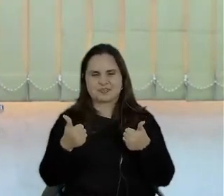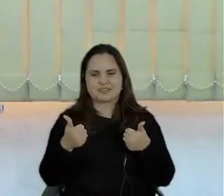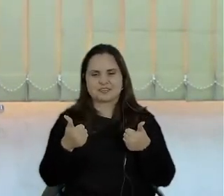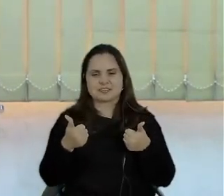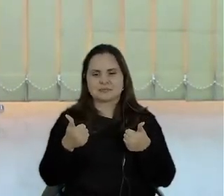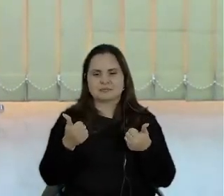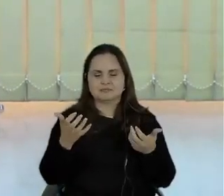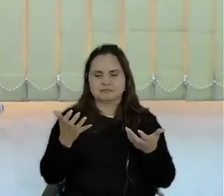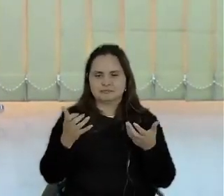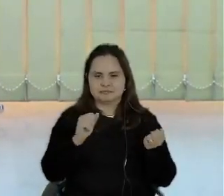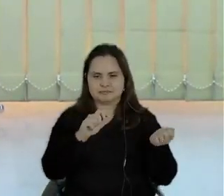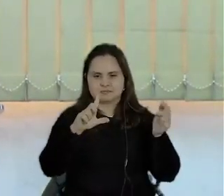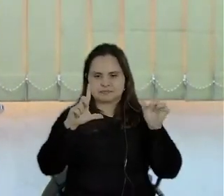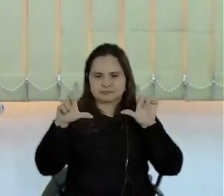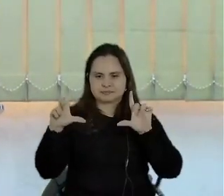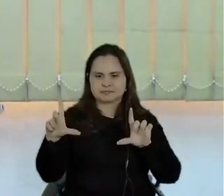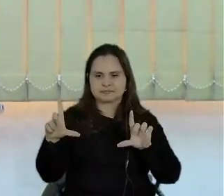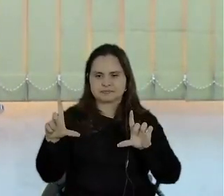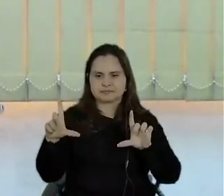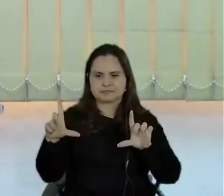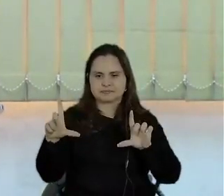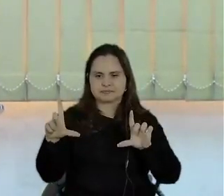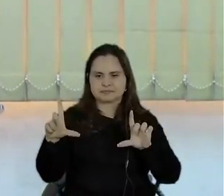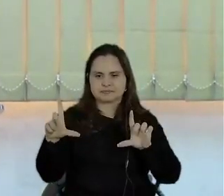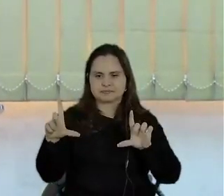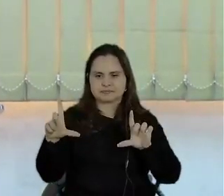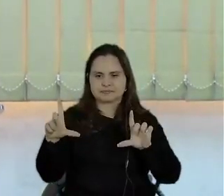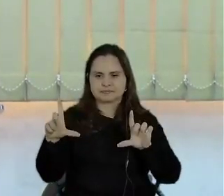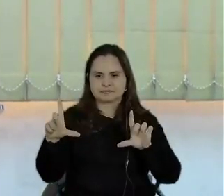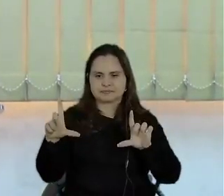na tela a apresentação. Vamos ver se a gente...